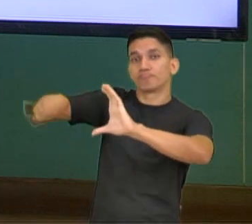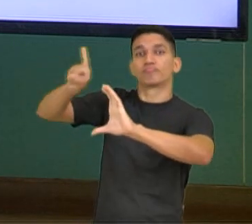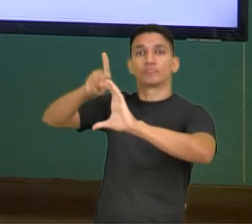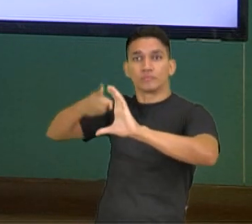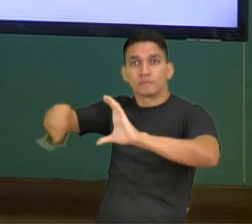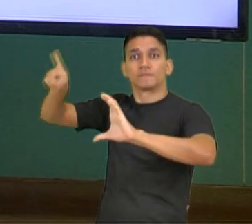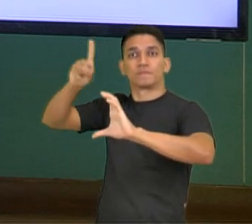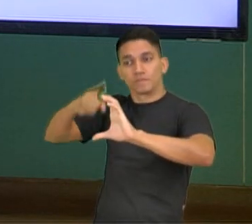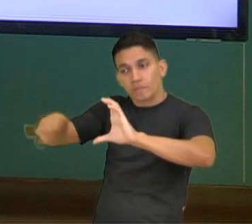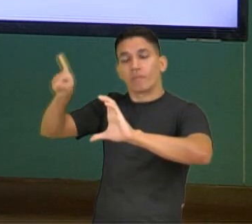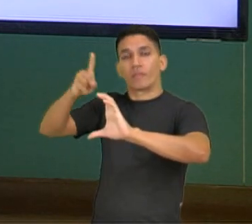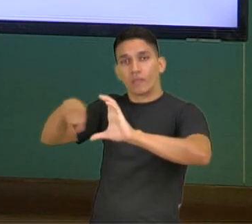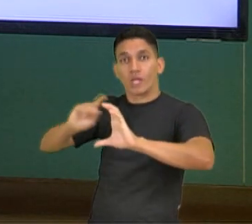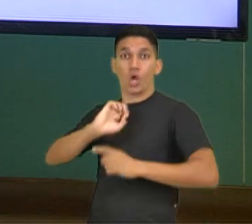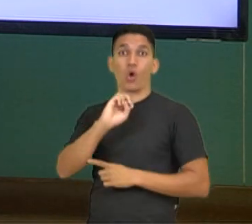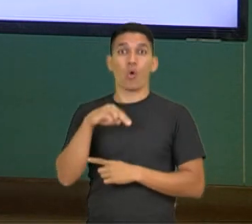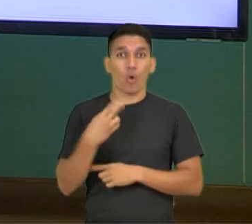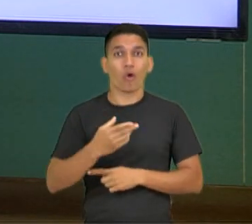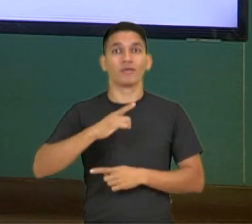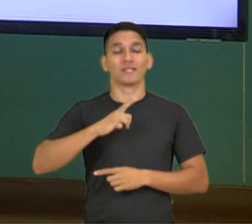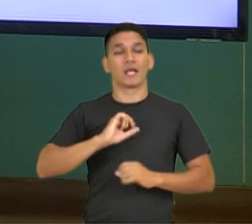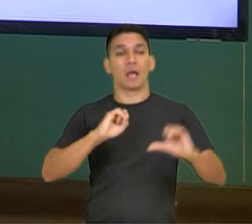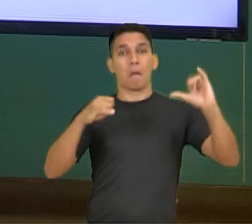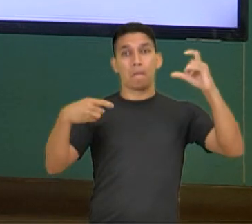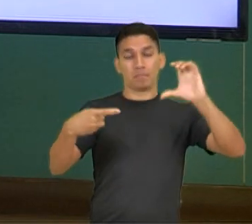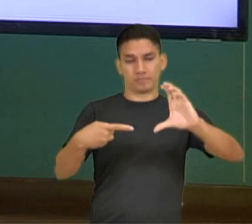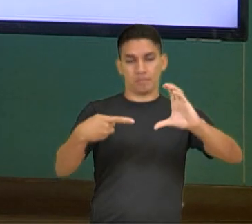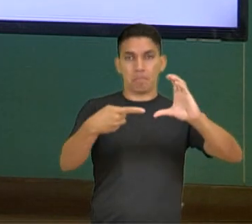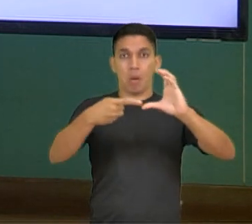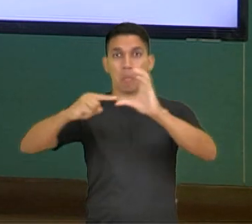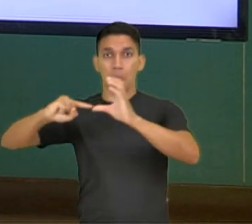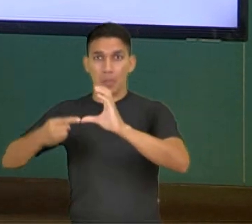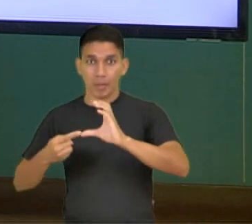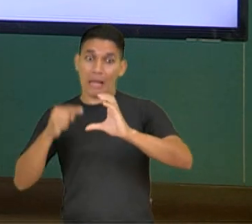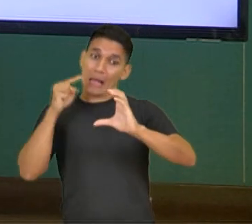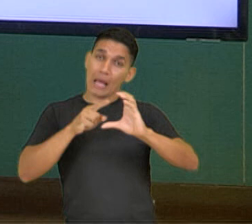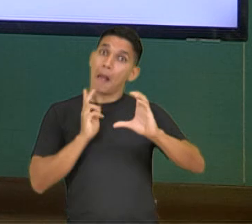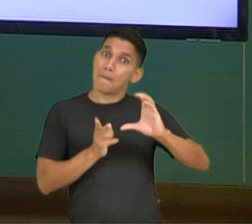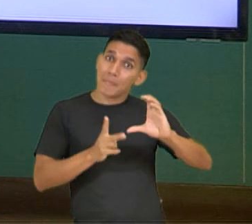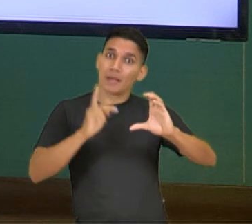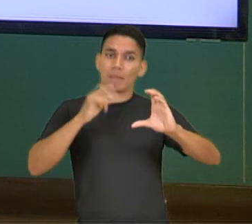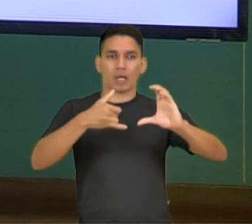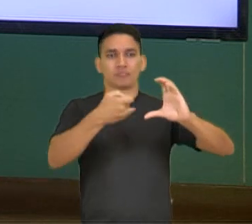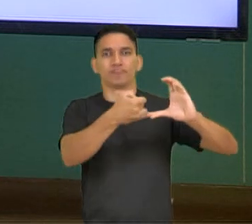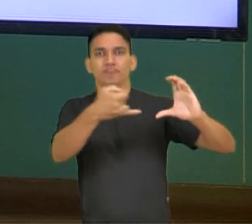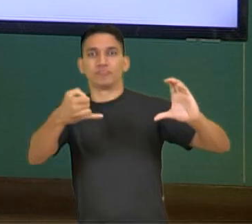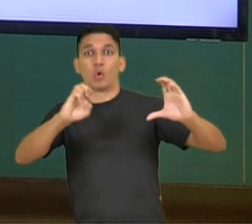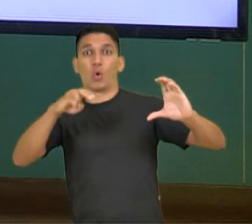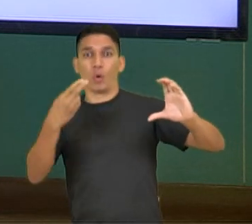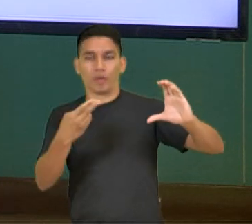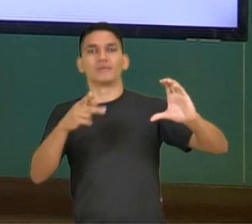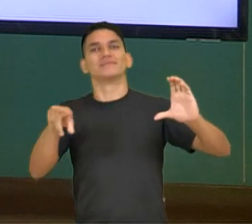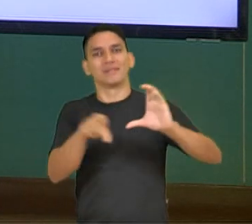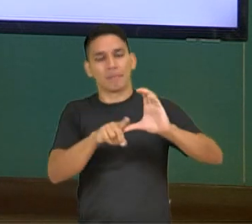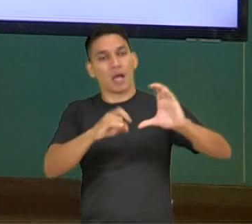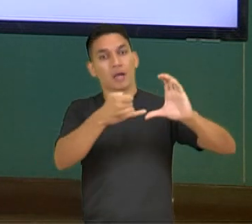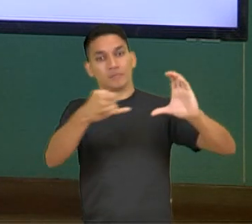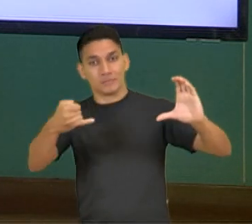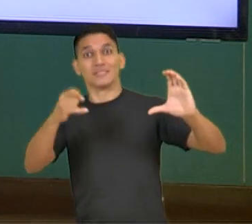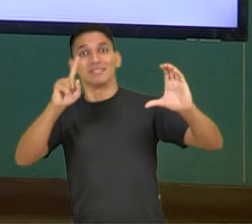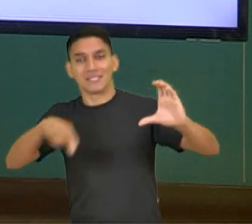cadeias carbônicas que elas são simultaneamente aberta e fechada, aí nós denominamos essas cadeias